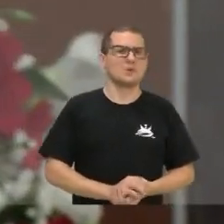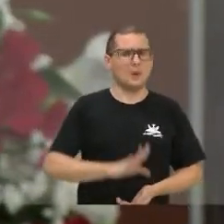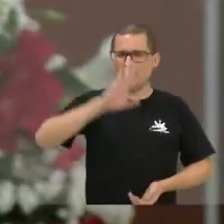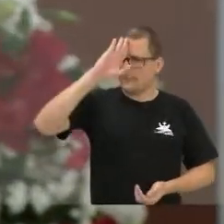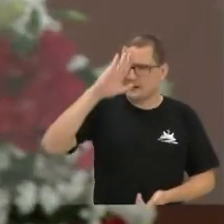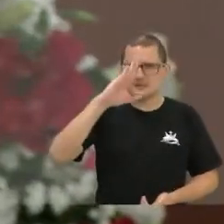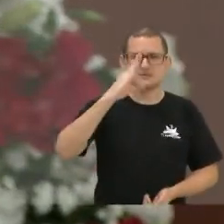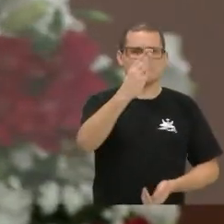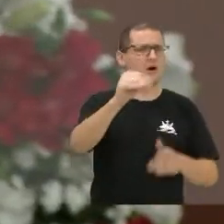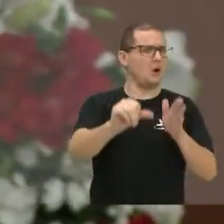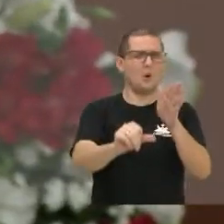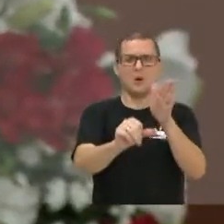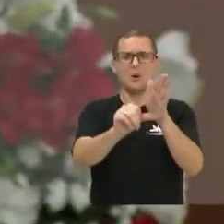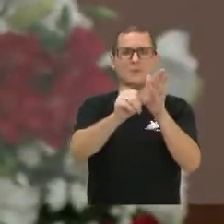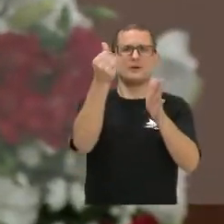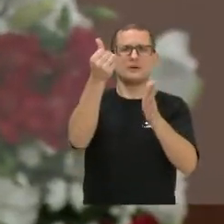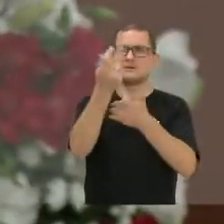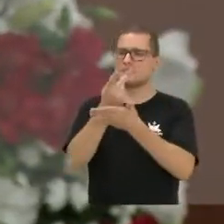primeiro